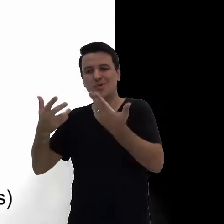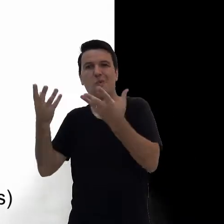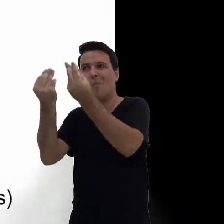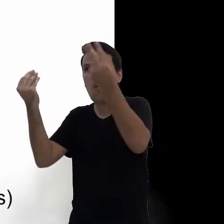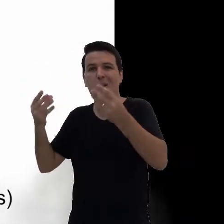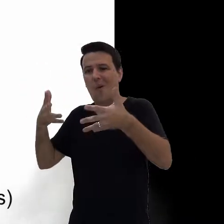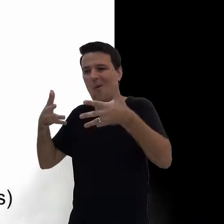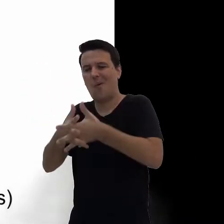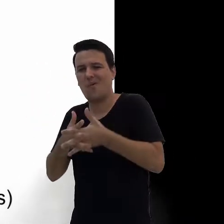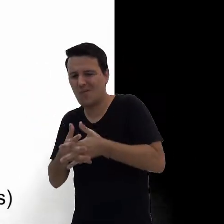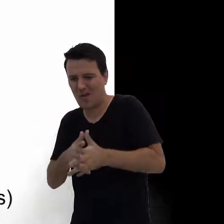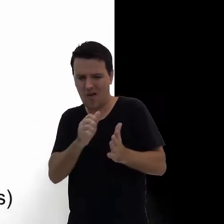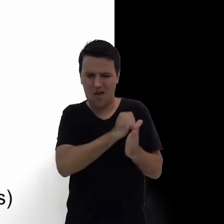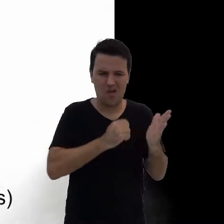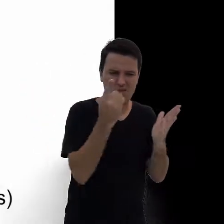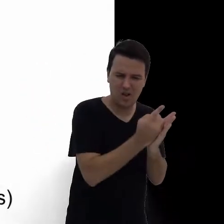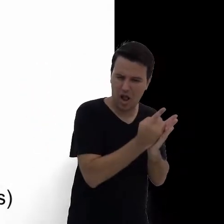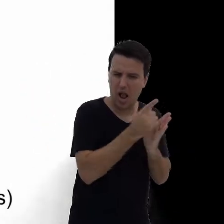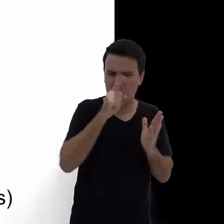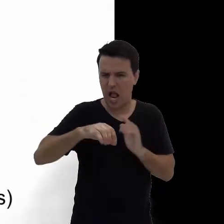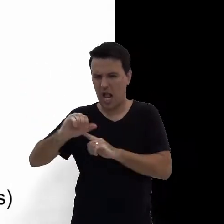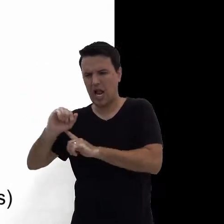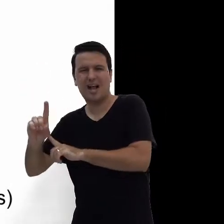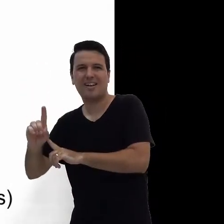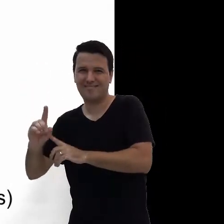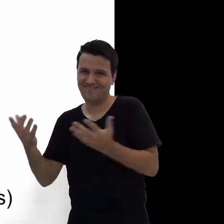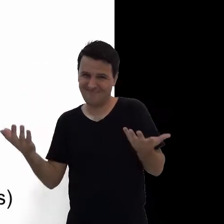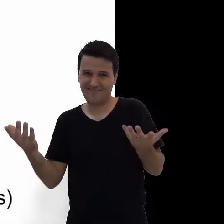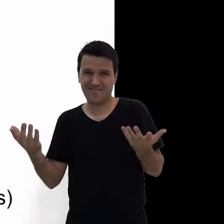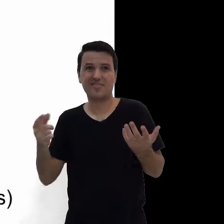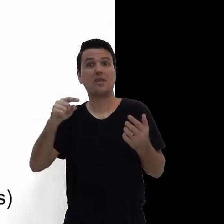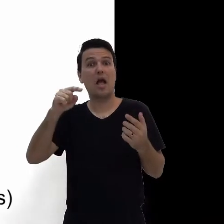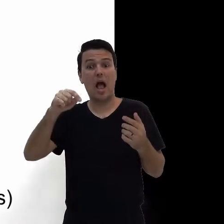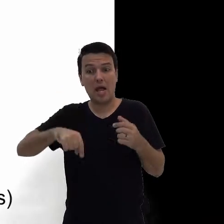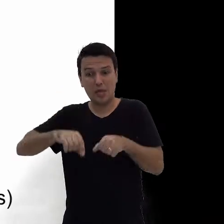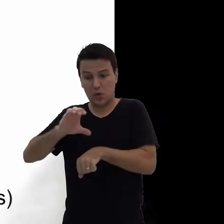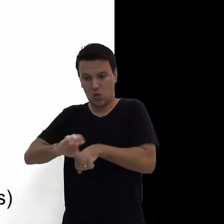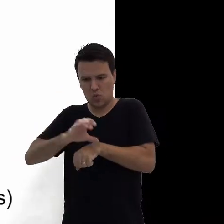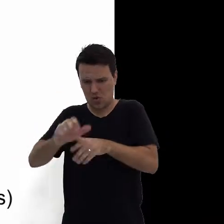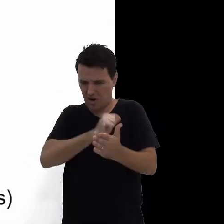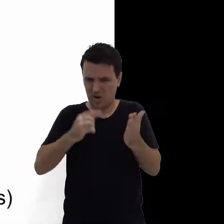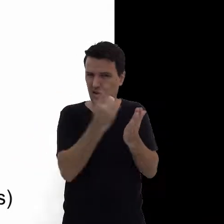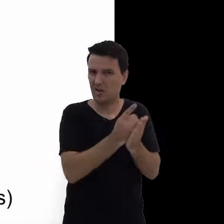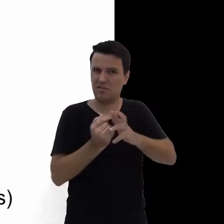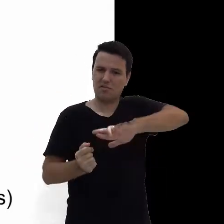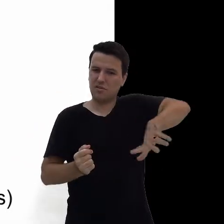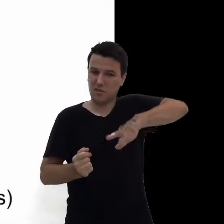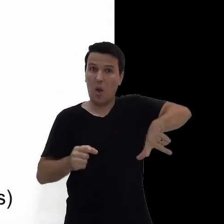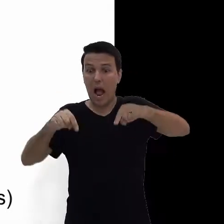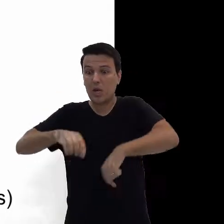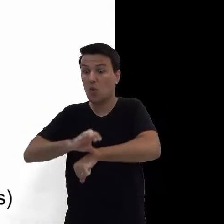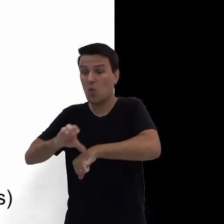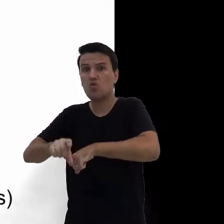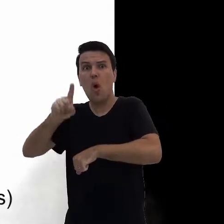de chamar AutoCAD, né? Então nós não vamos ter um curso de AutoCAD. Nós vamos ter sim um curso de